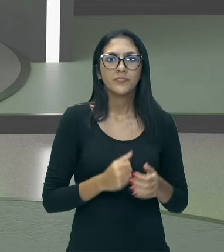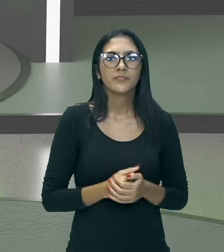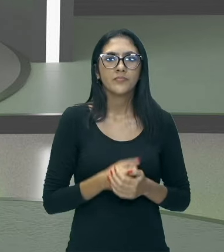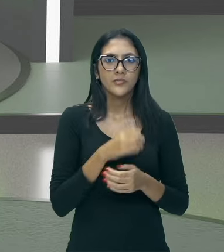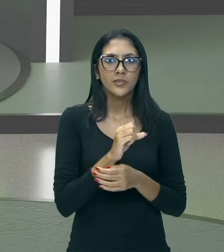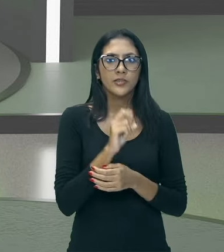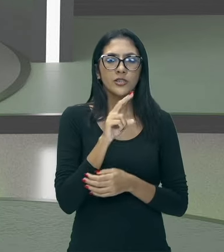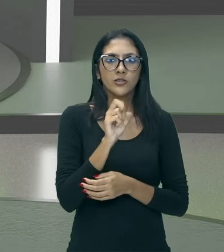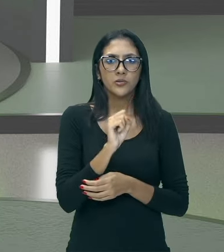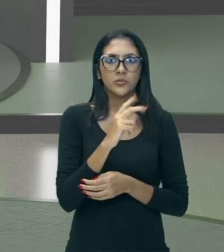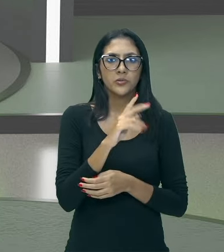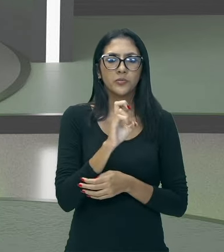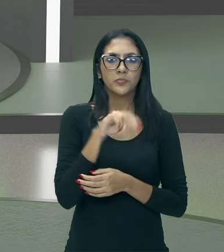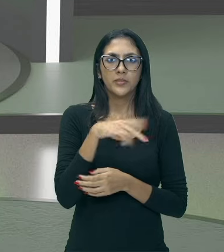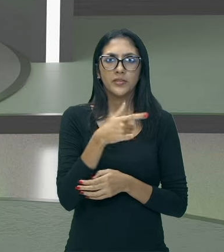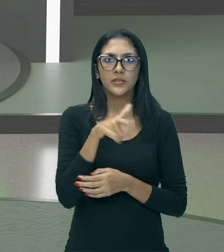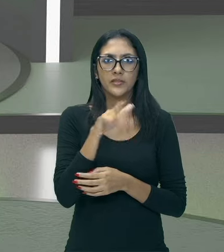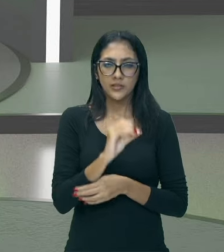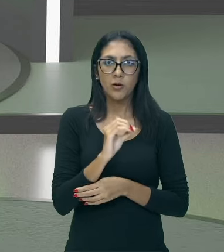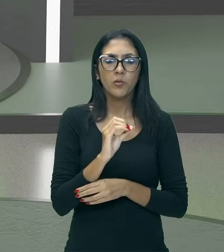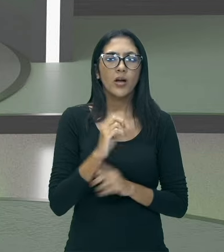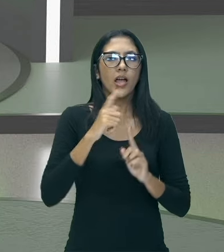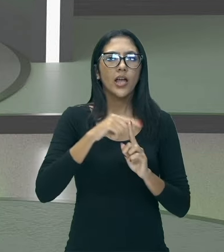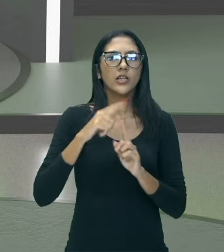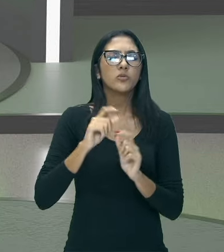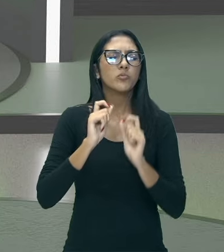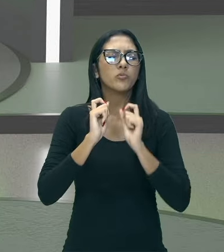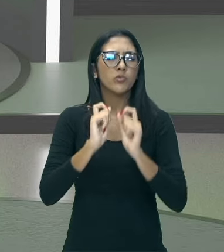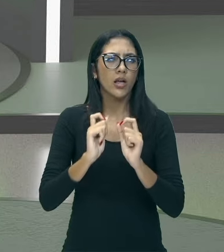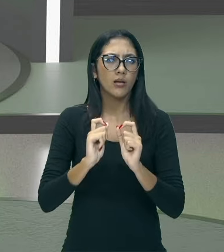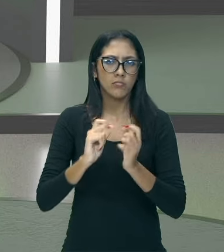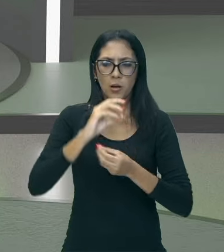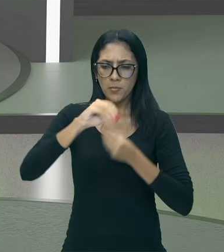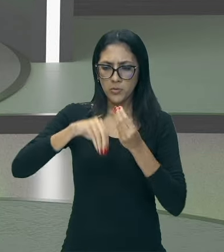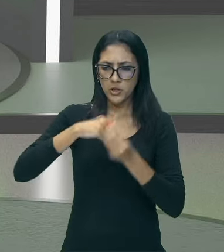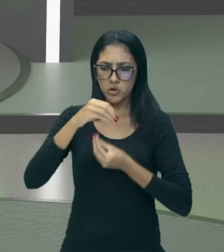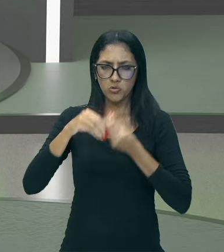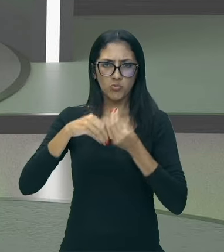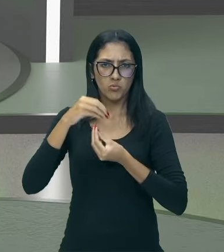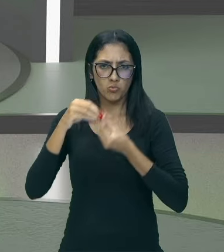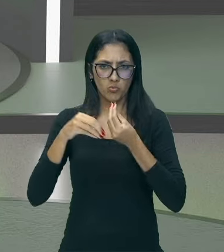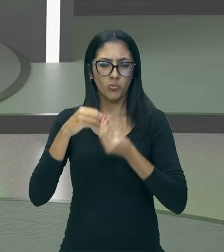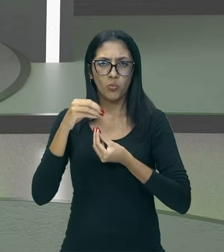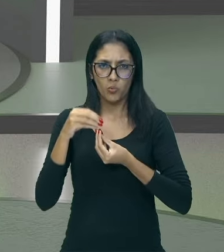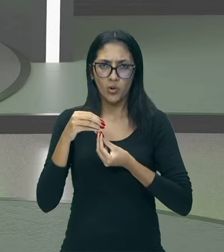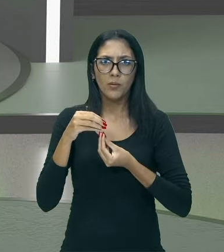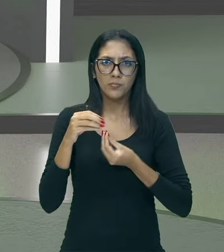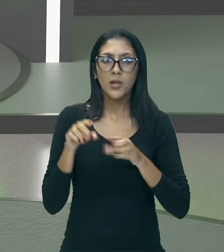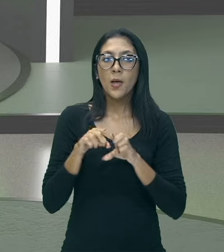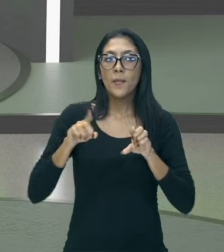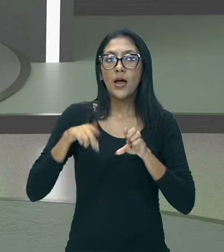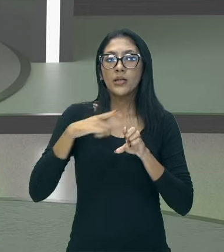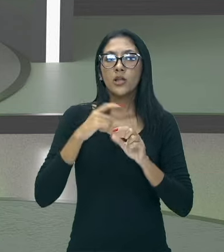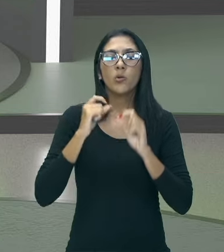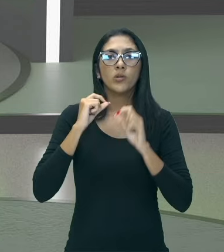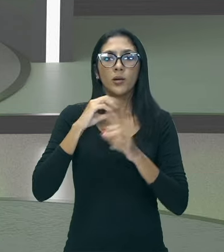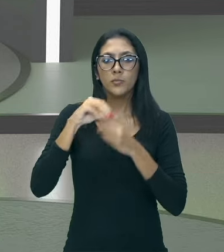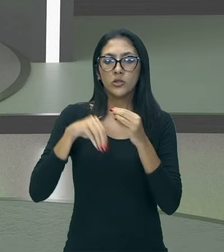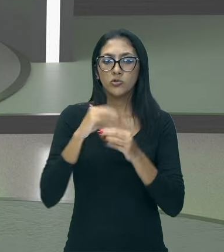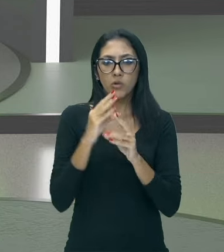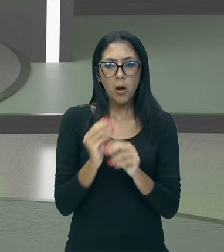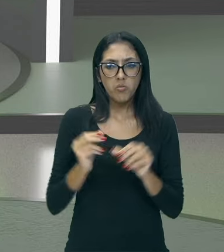é uma mistura heterogênea, aonde as partículas são bem maiores, né? E que